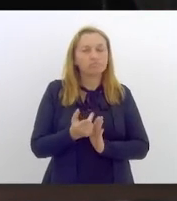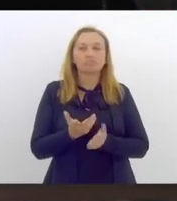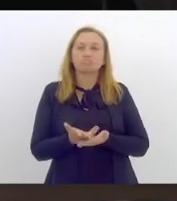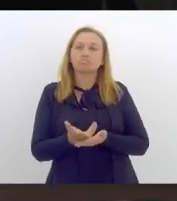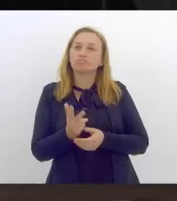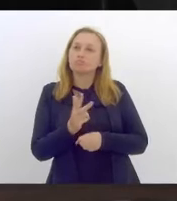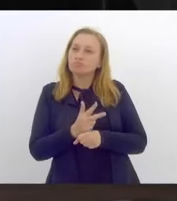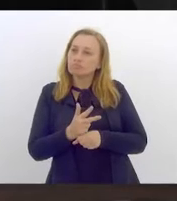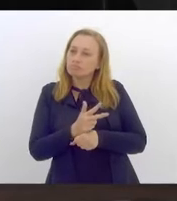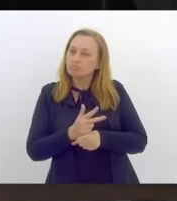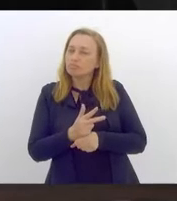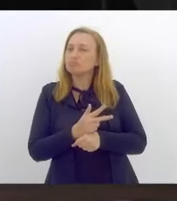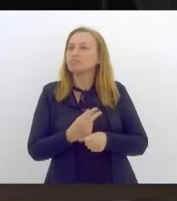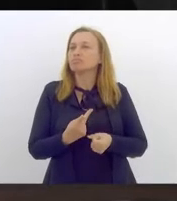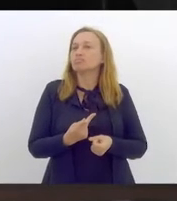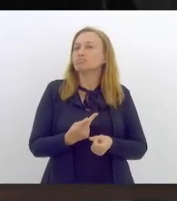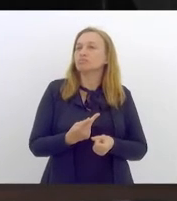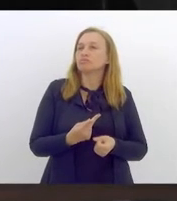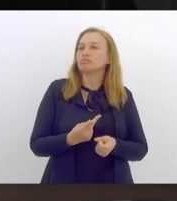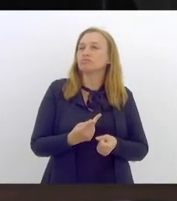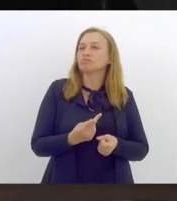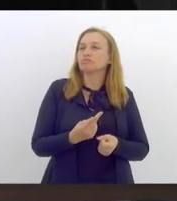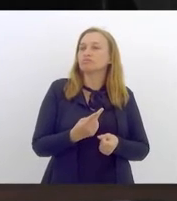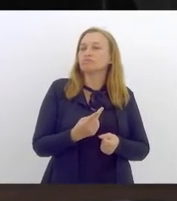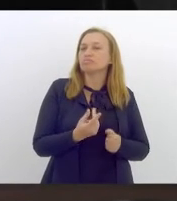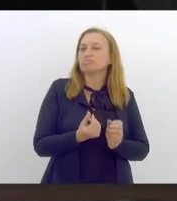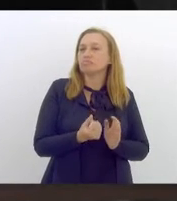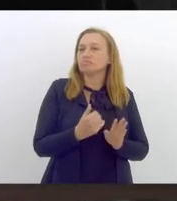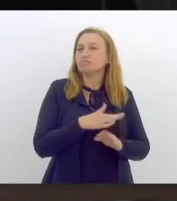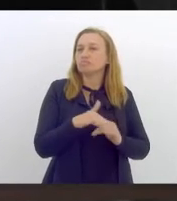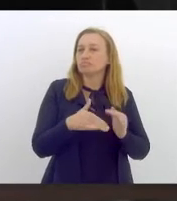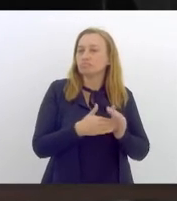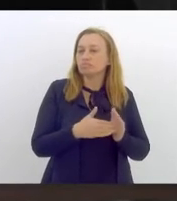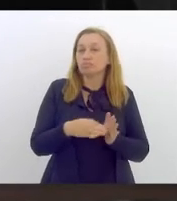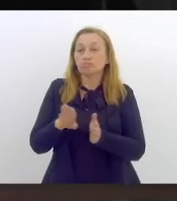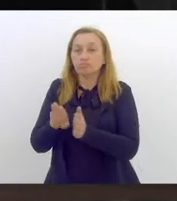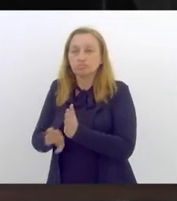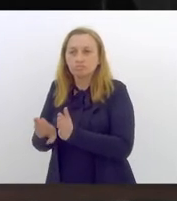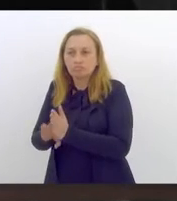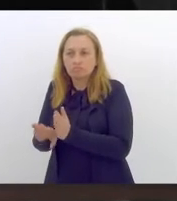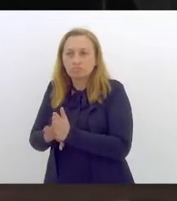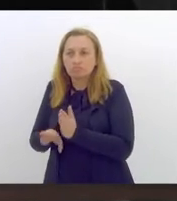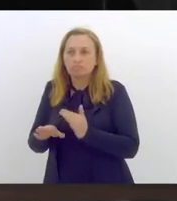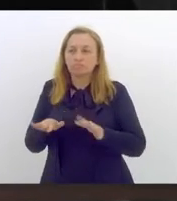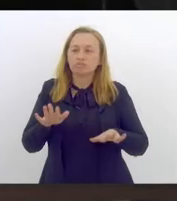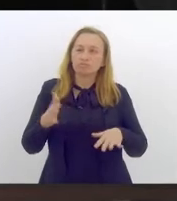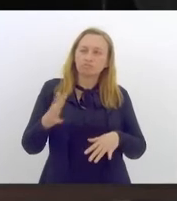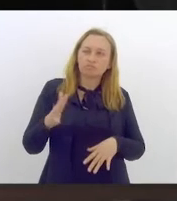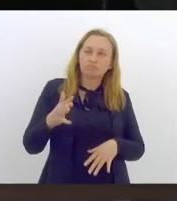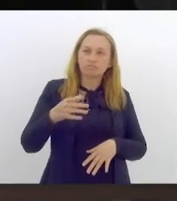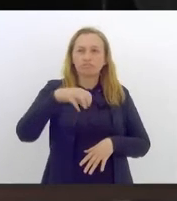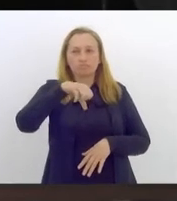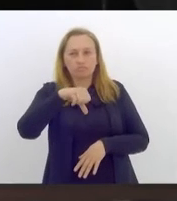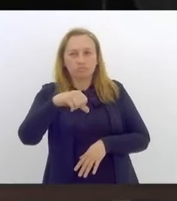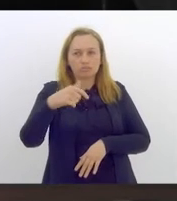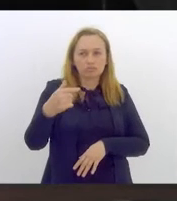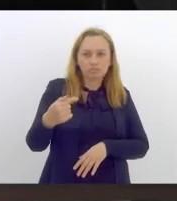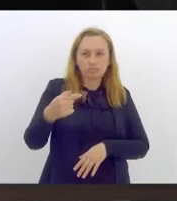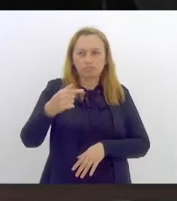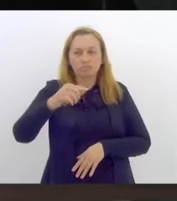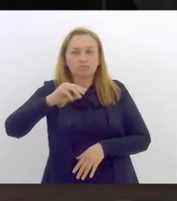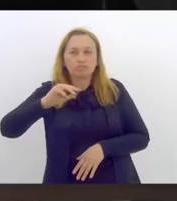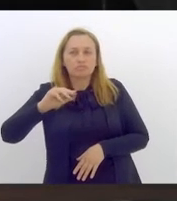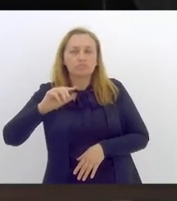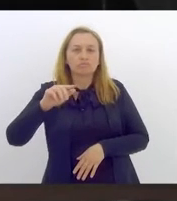procurando aí ter, entre receita e despesa, uma previsão em torno de 97